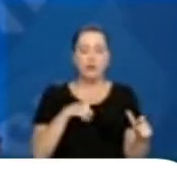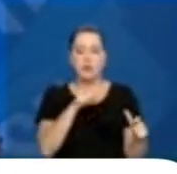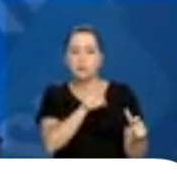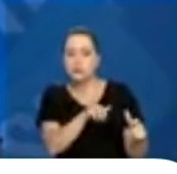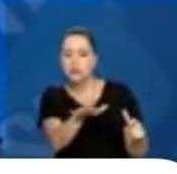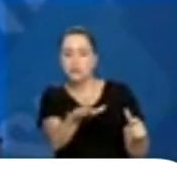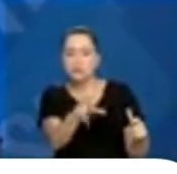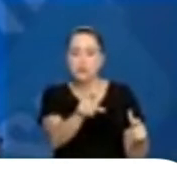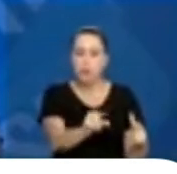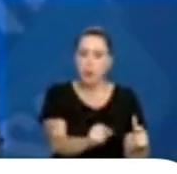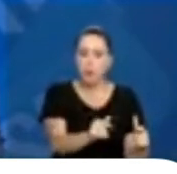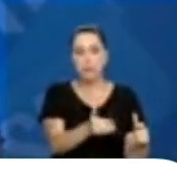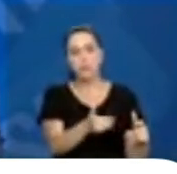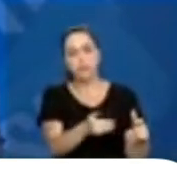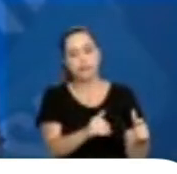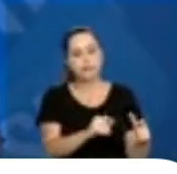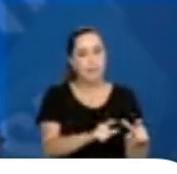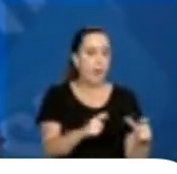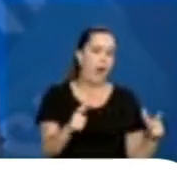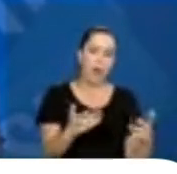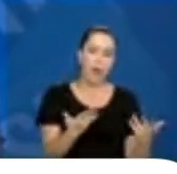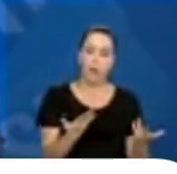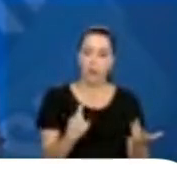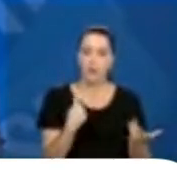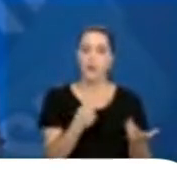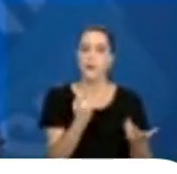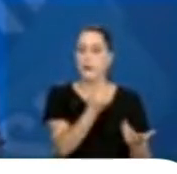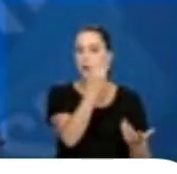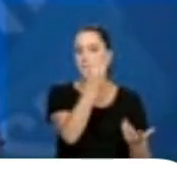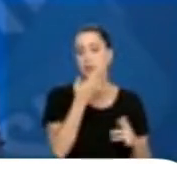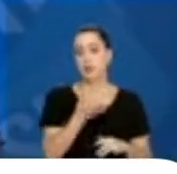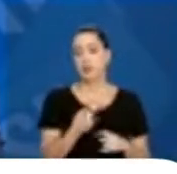mais importa. Então, eu vou, a